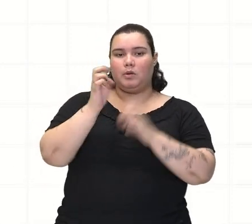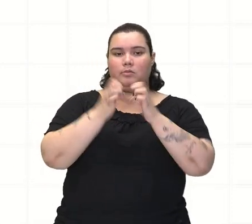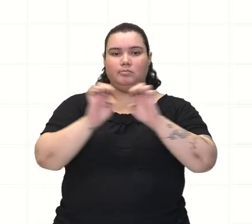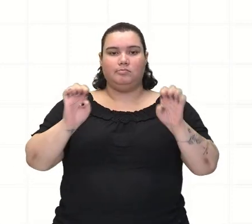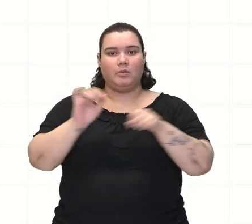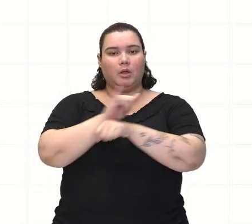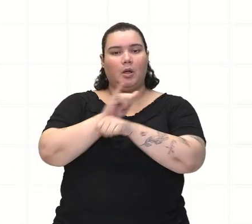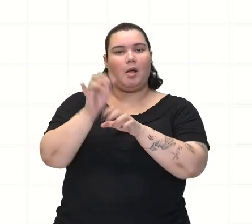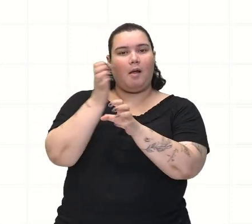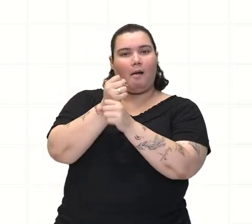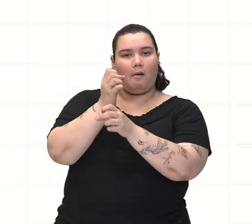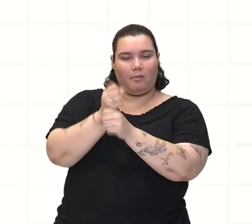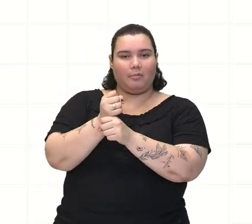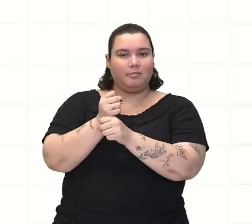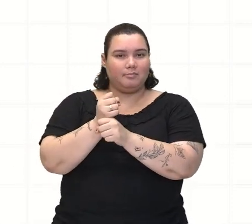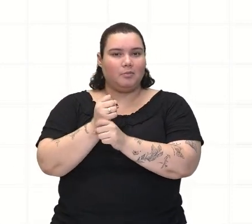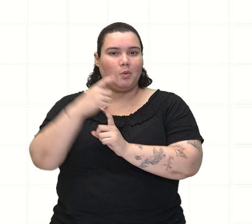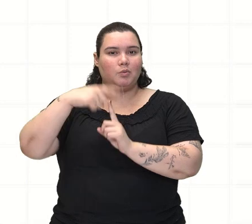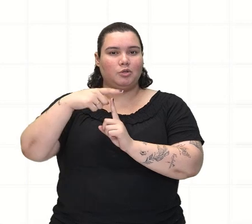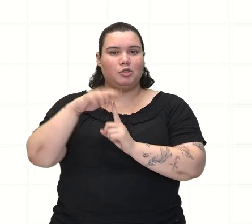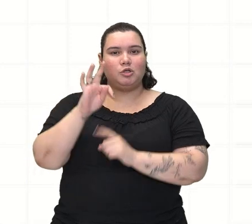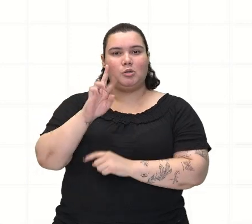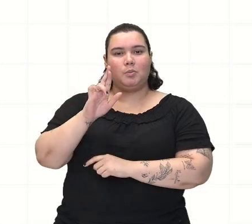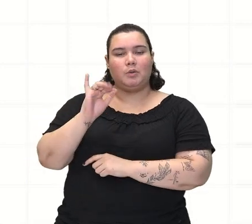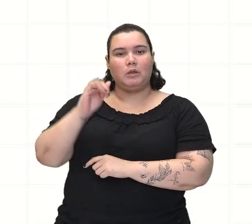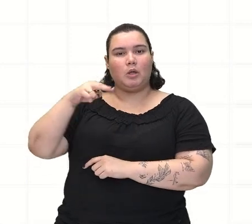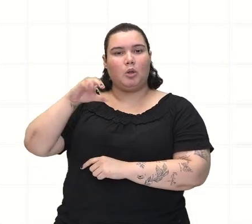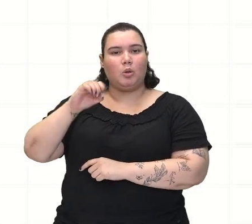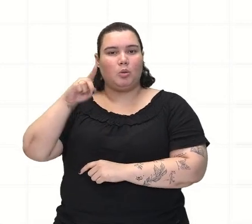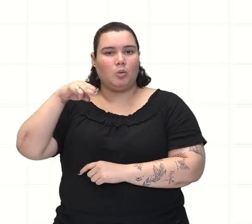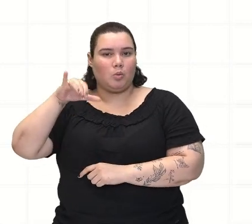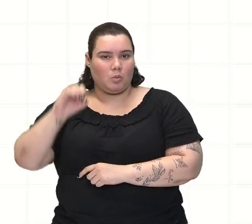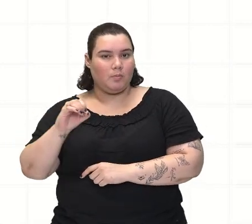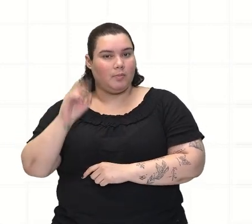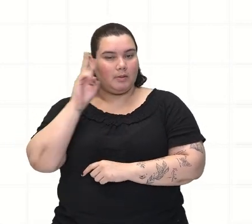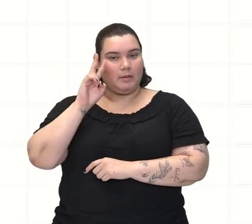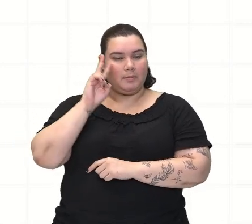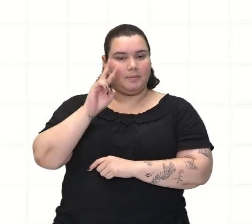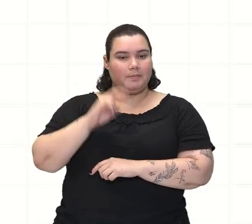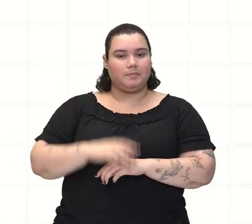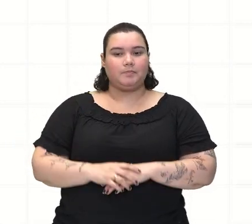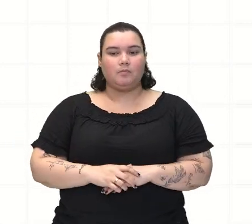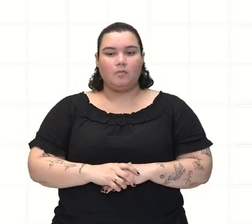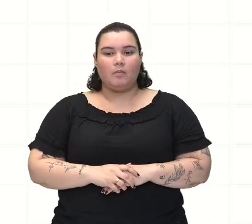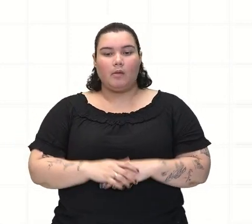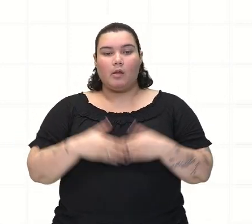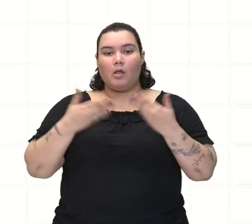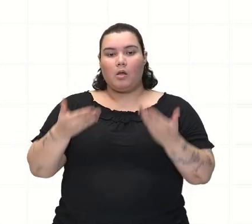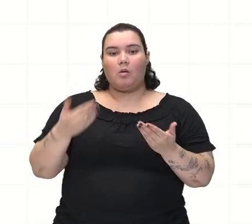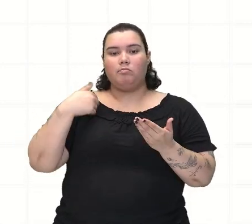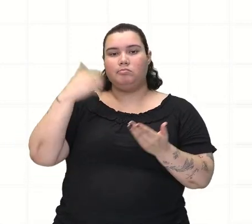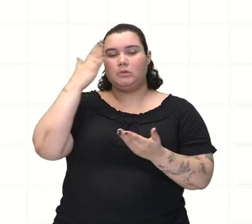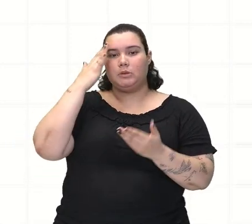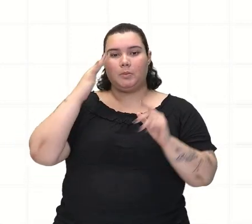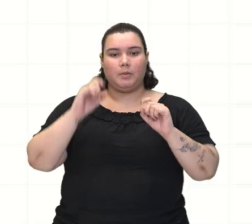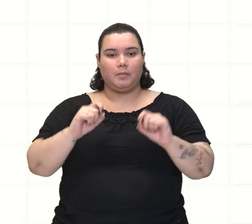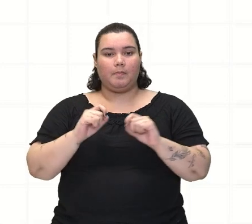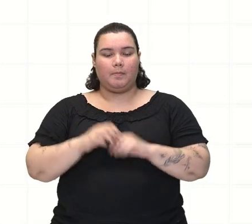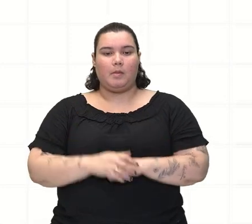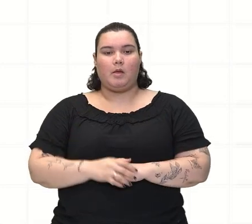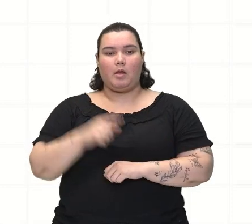a ideia lá do trinômio do quadrado, o trinômio perfeito, né? E aí, ó, o que é que eu sei? Vai ser